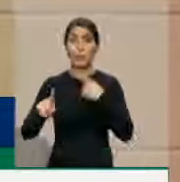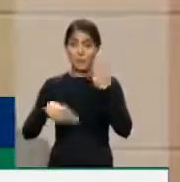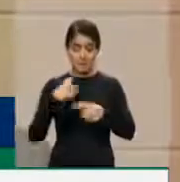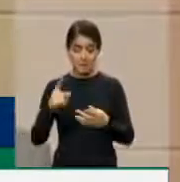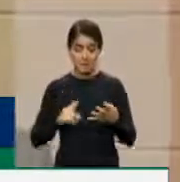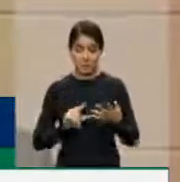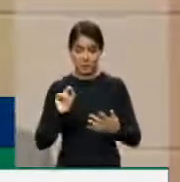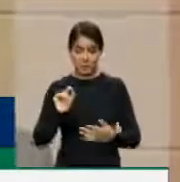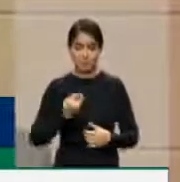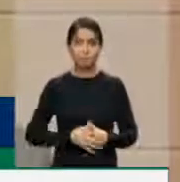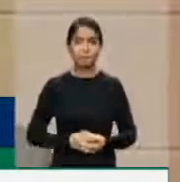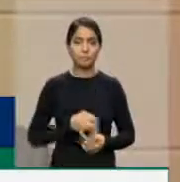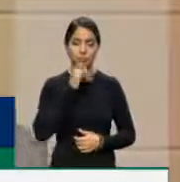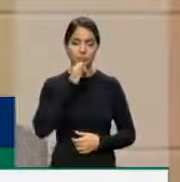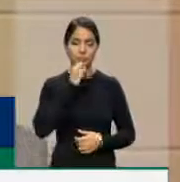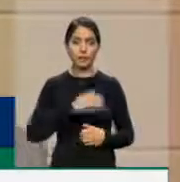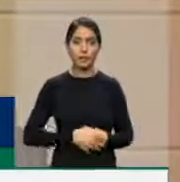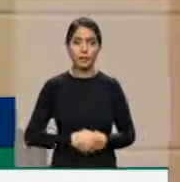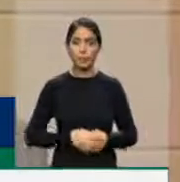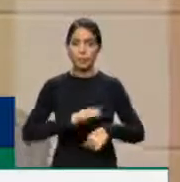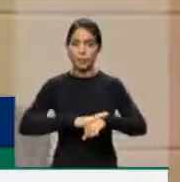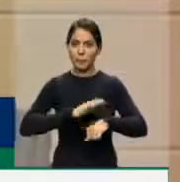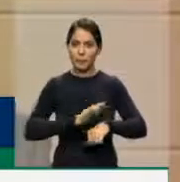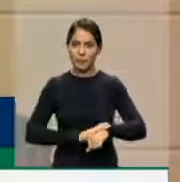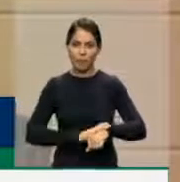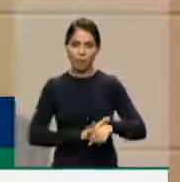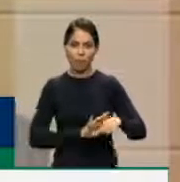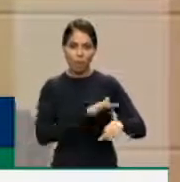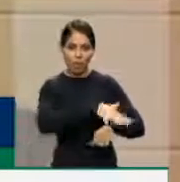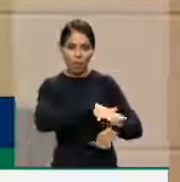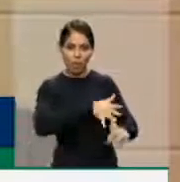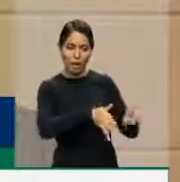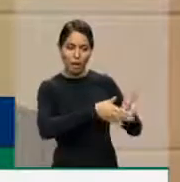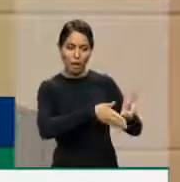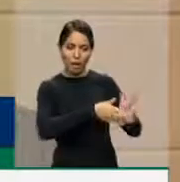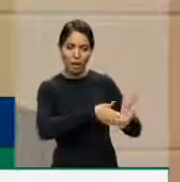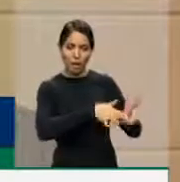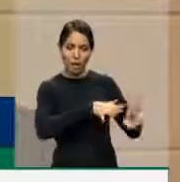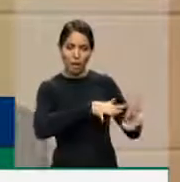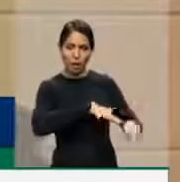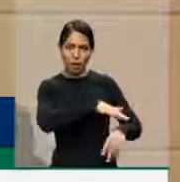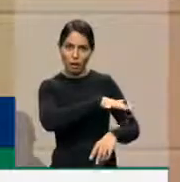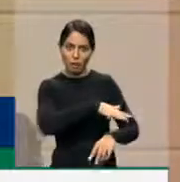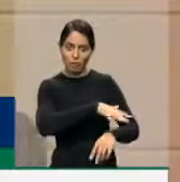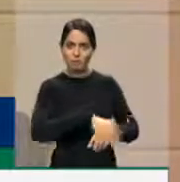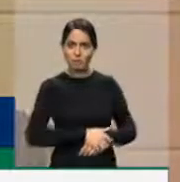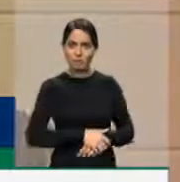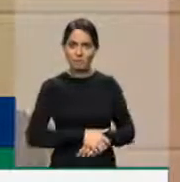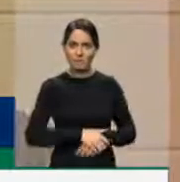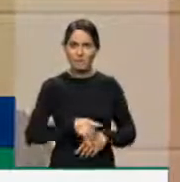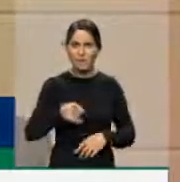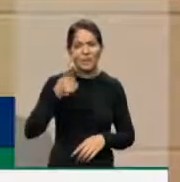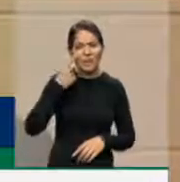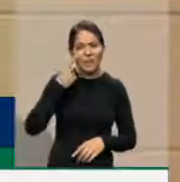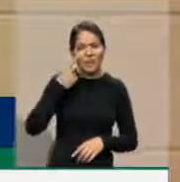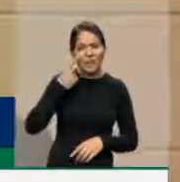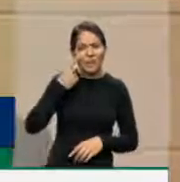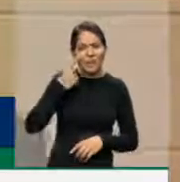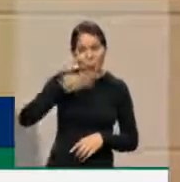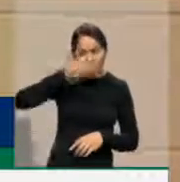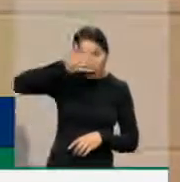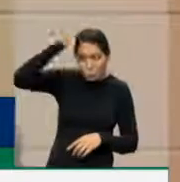produtos alimentícios e prevenção ao Covid. Ele escondeu do mundo que ele vetou a distribuição de água potável